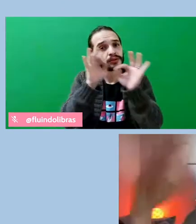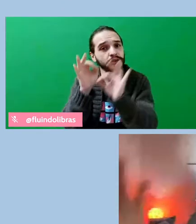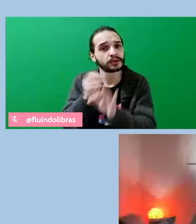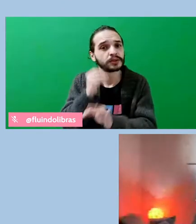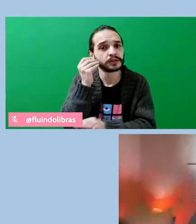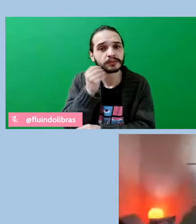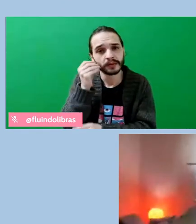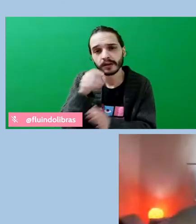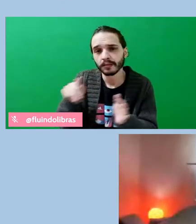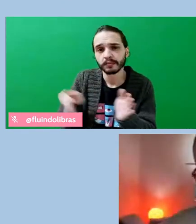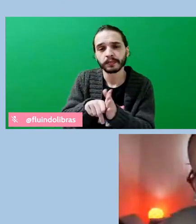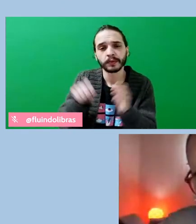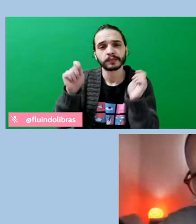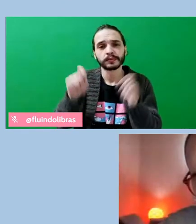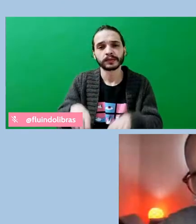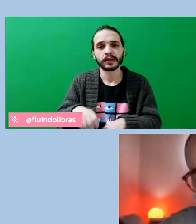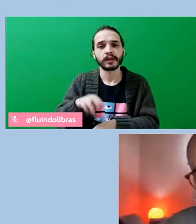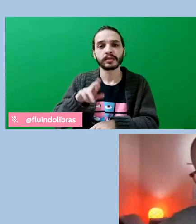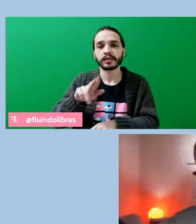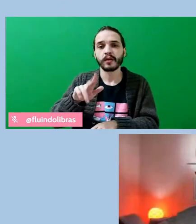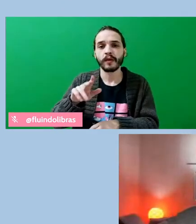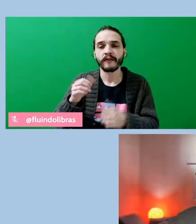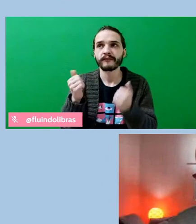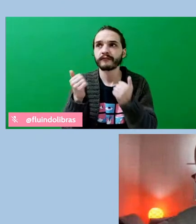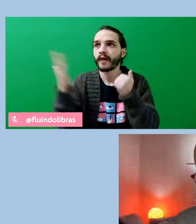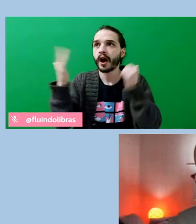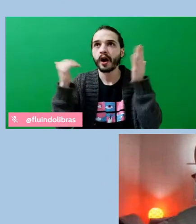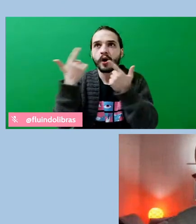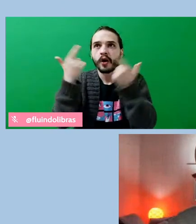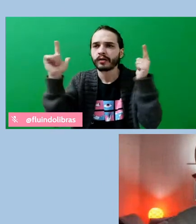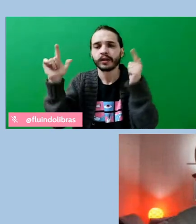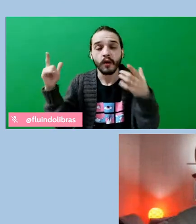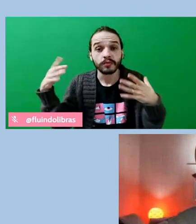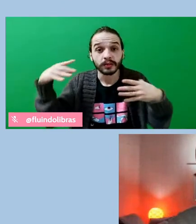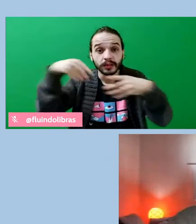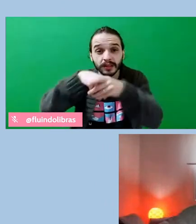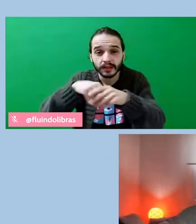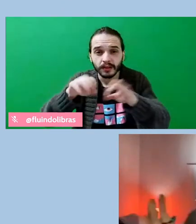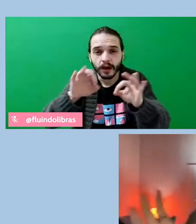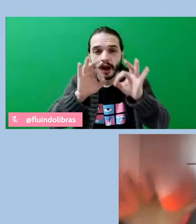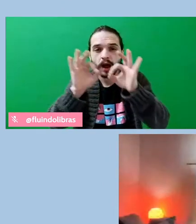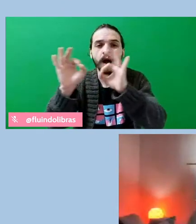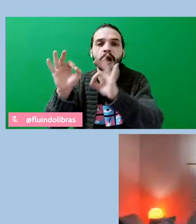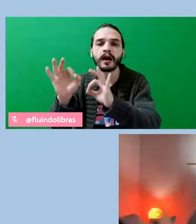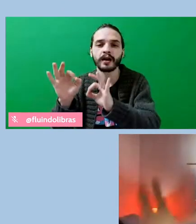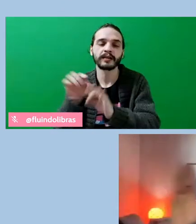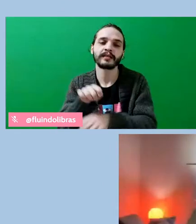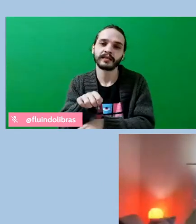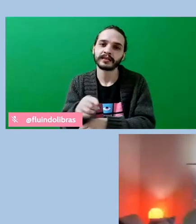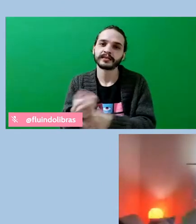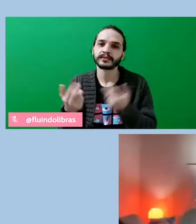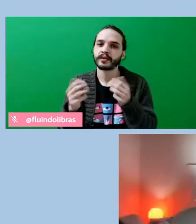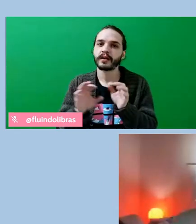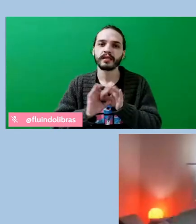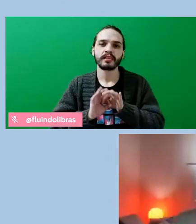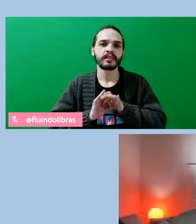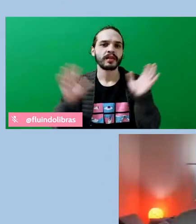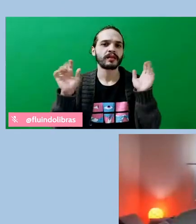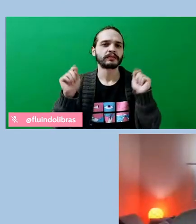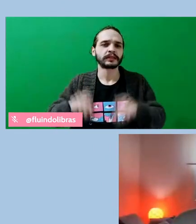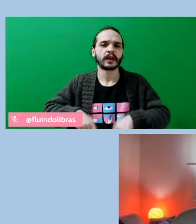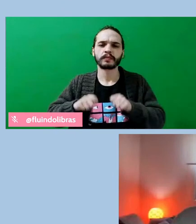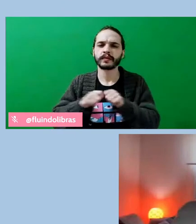né? Não é sobre o que está fora do filme, é sobre o que está dentro do filme, assim. Então, isso é muito libertador, sabe? Nos libertou também para